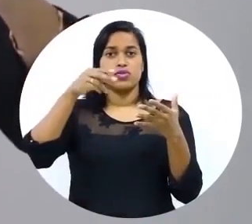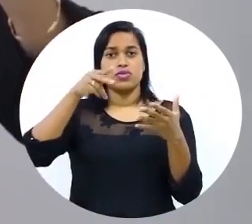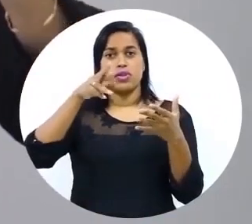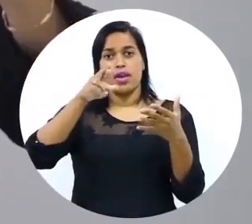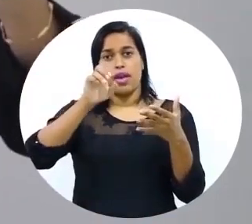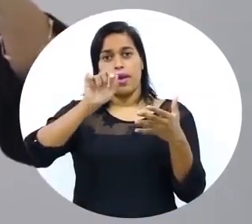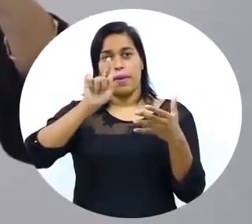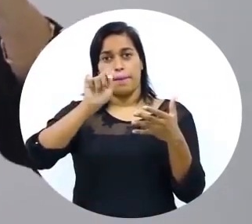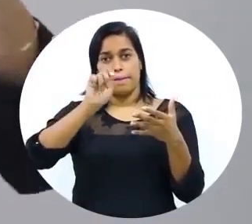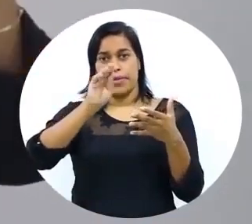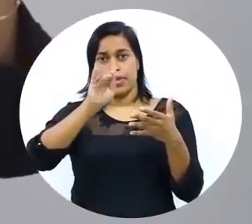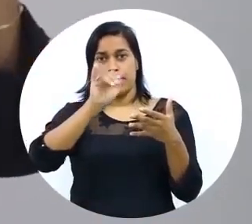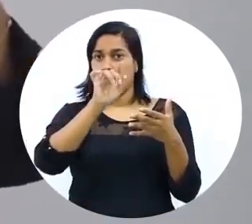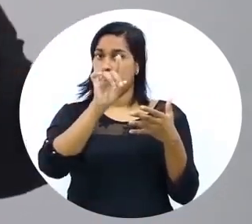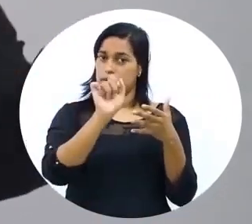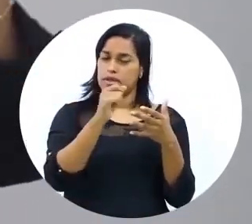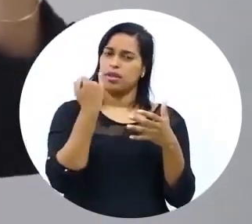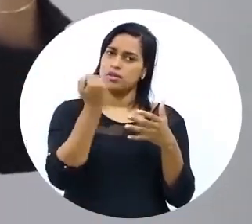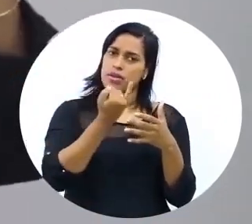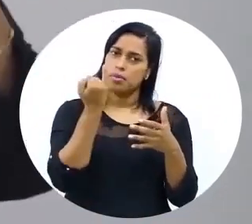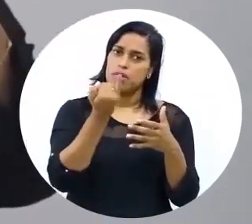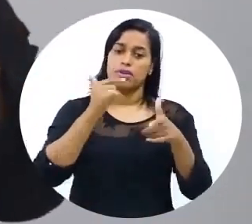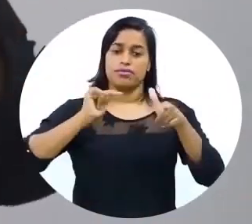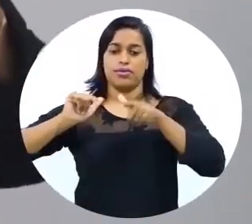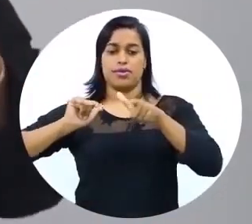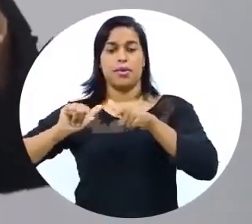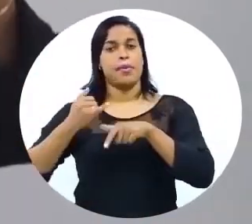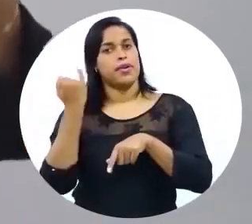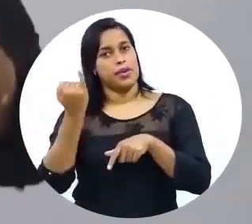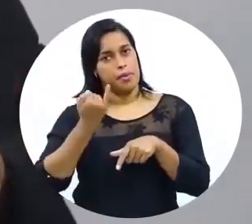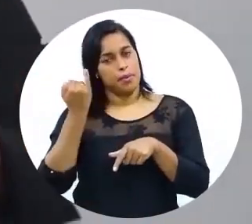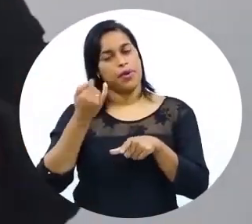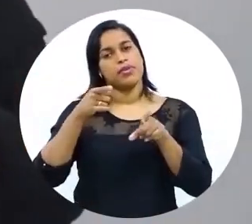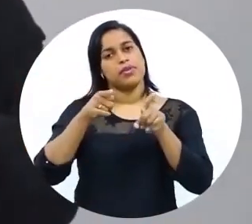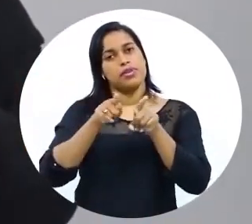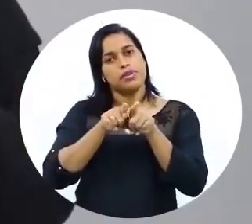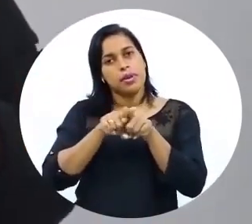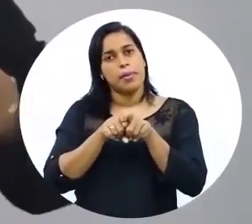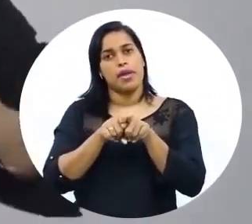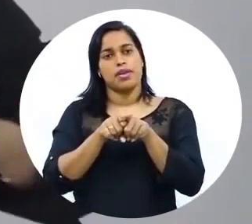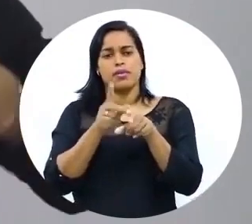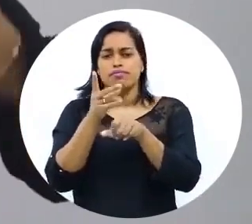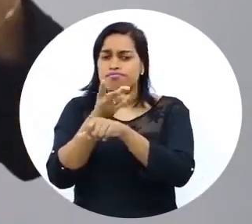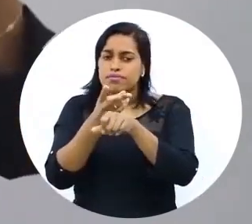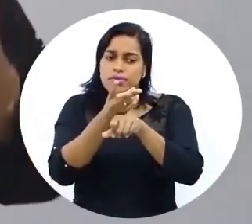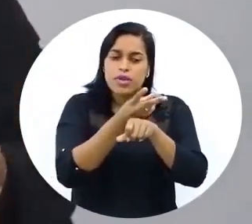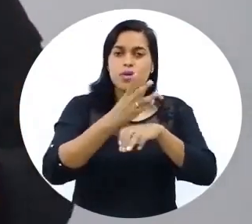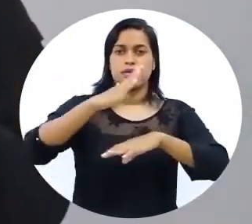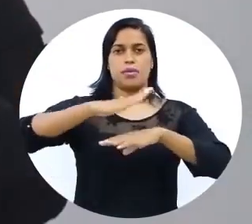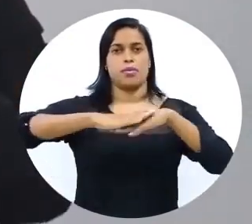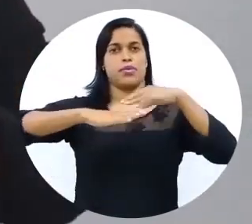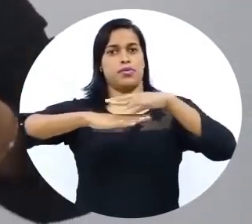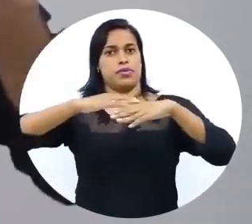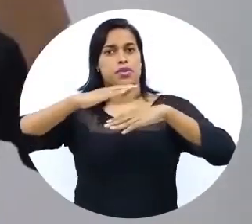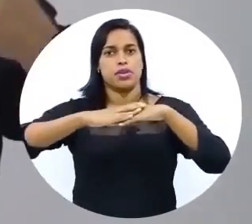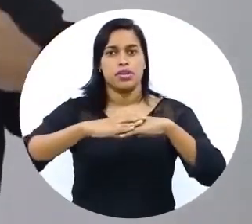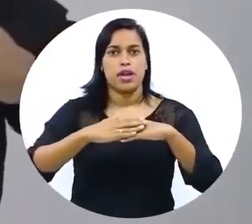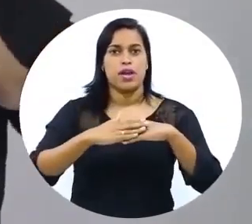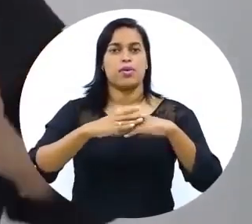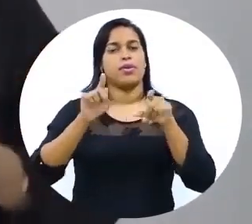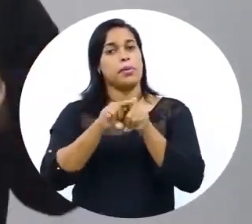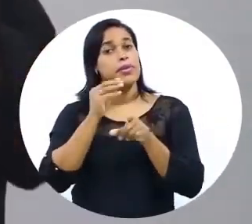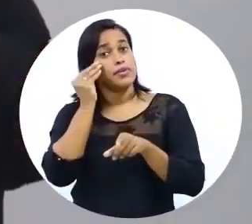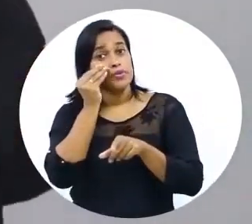a trabalhabilidade é importante. O que você vai buscar? Depende da tua fase de carreira, depende da tua maturidade. Se você